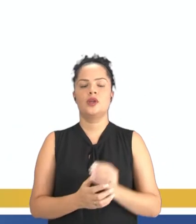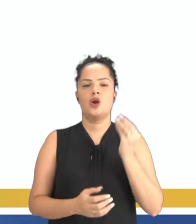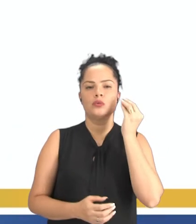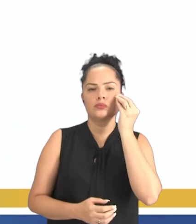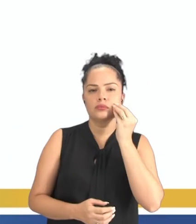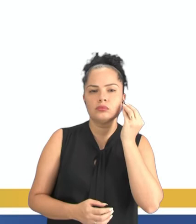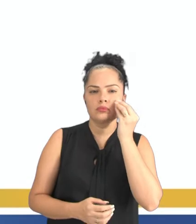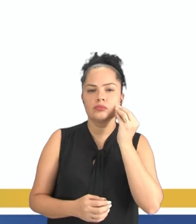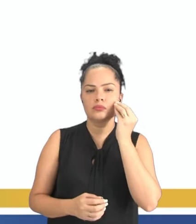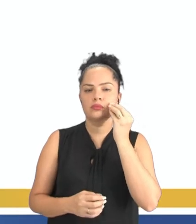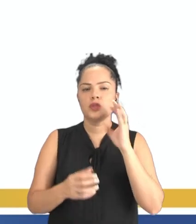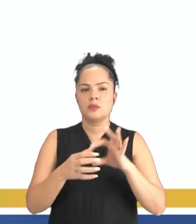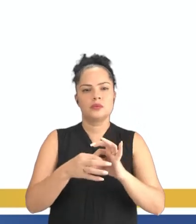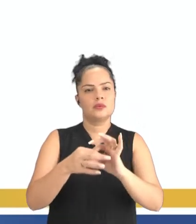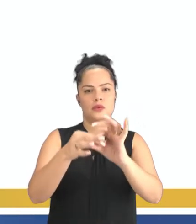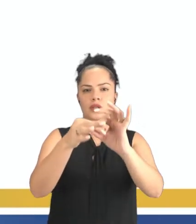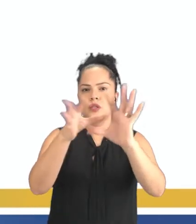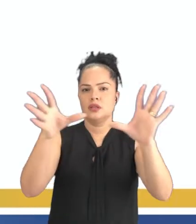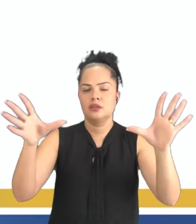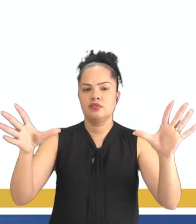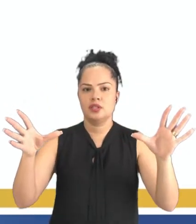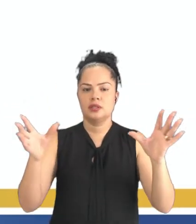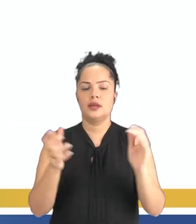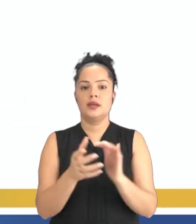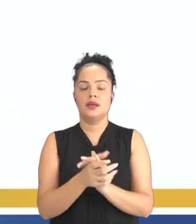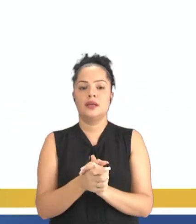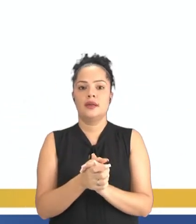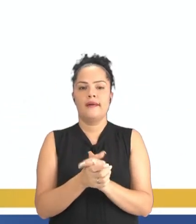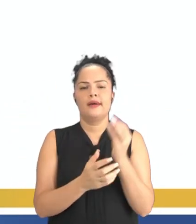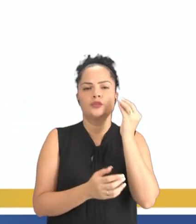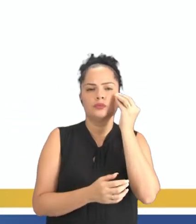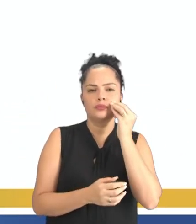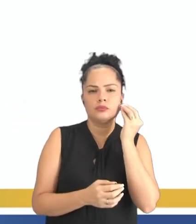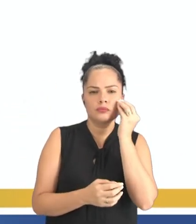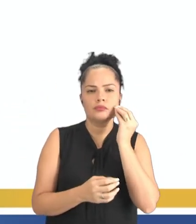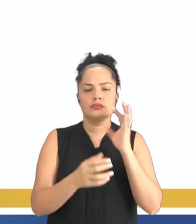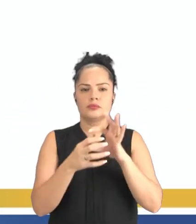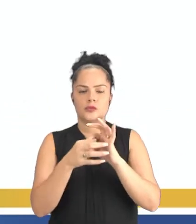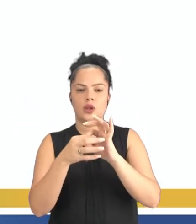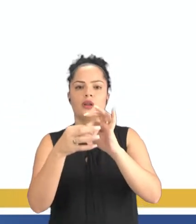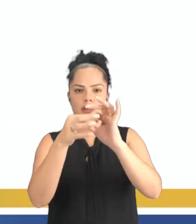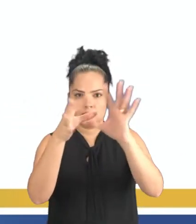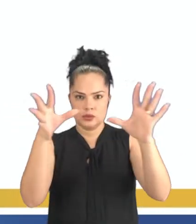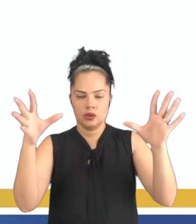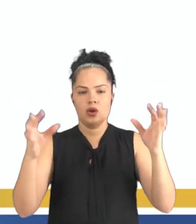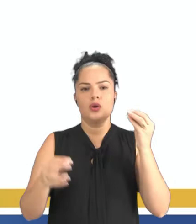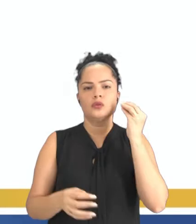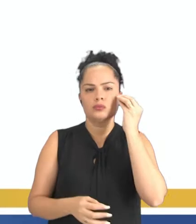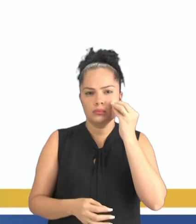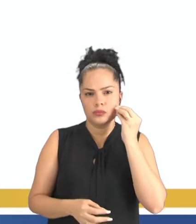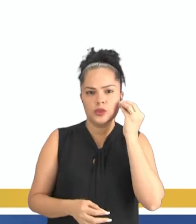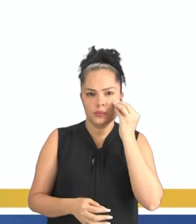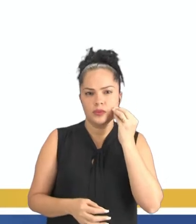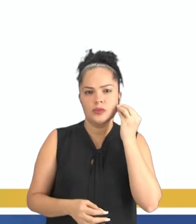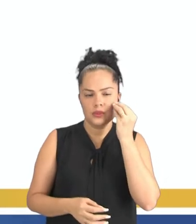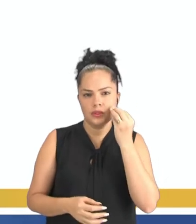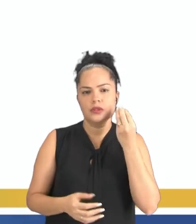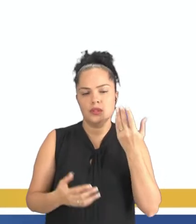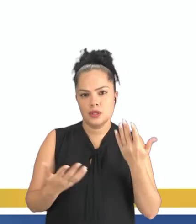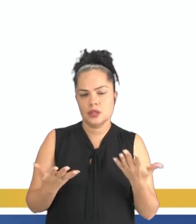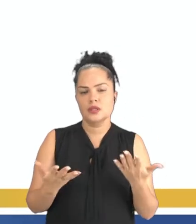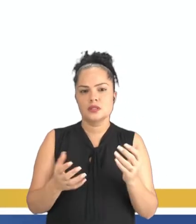Experimento aleatório, né? A gente pode definir como experimento aleatório, né, ou uma experiência aleatória,